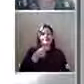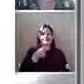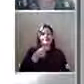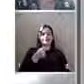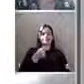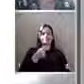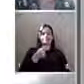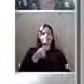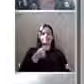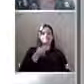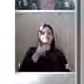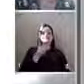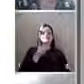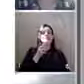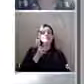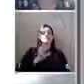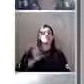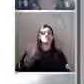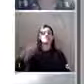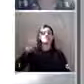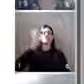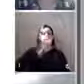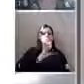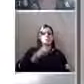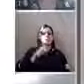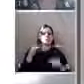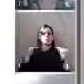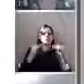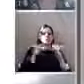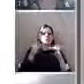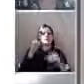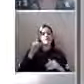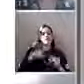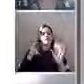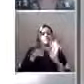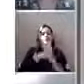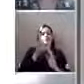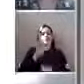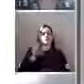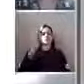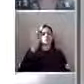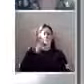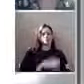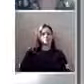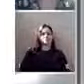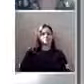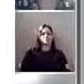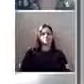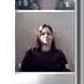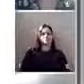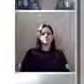Sempre com regionais, tem a ver com questões bastante regionais. Tá?